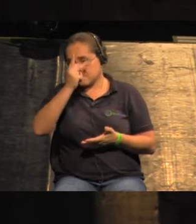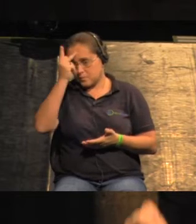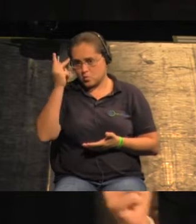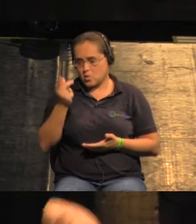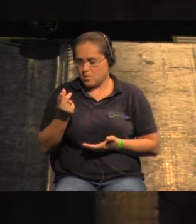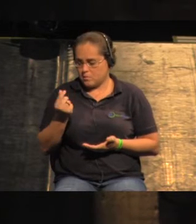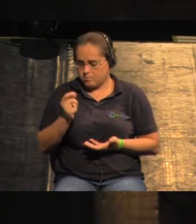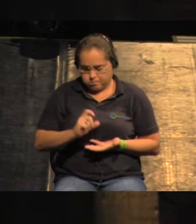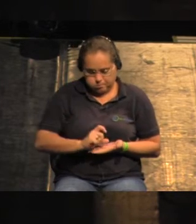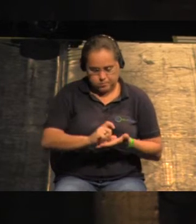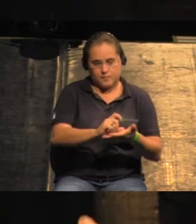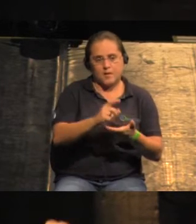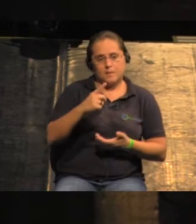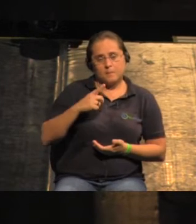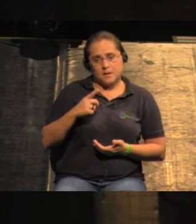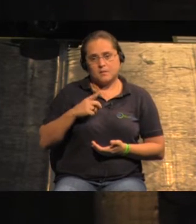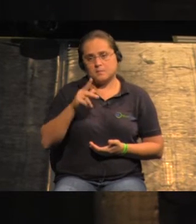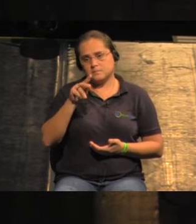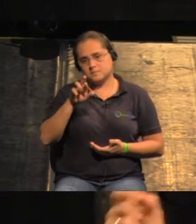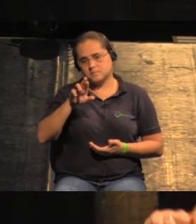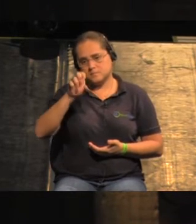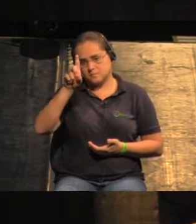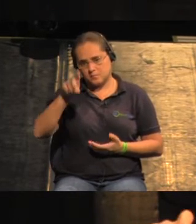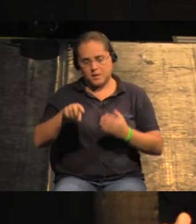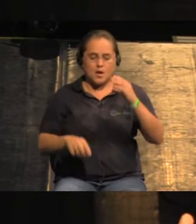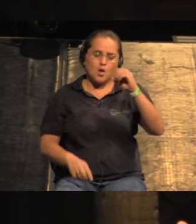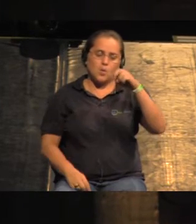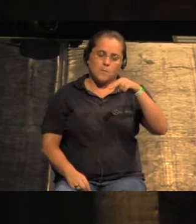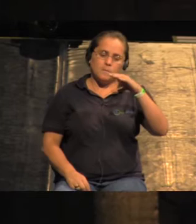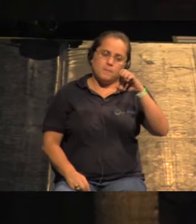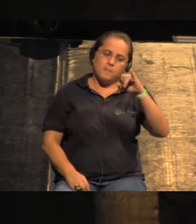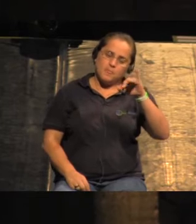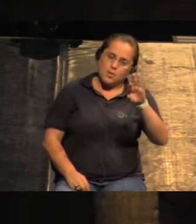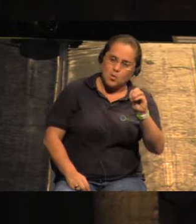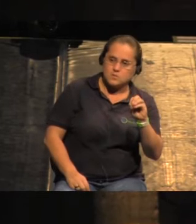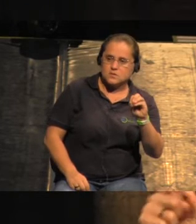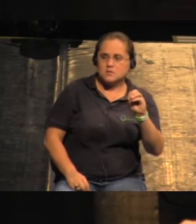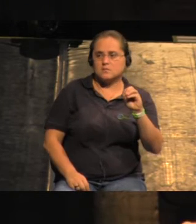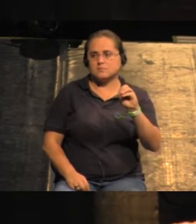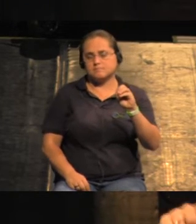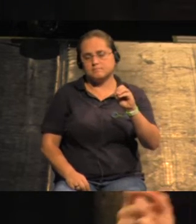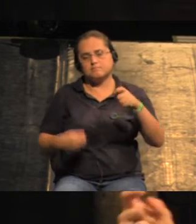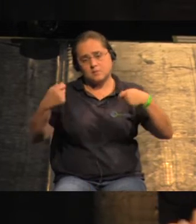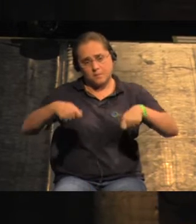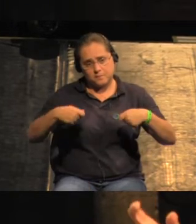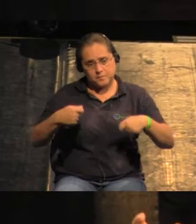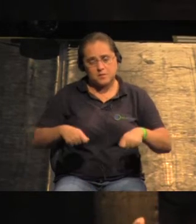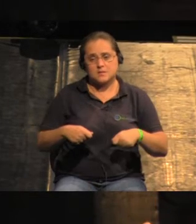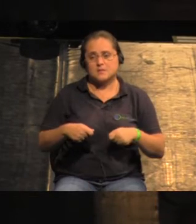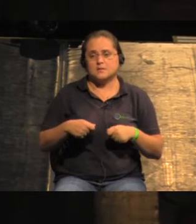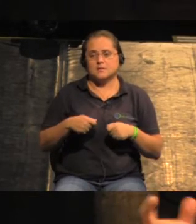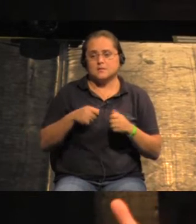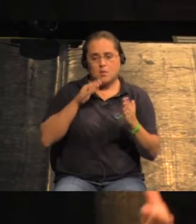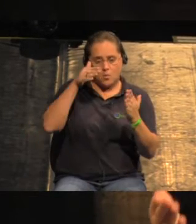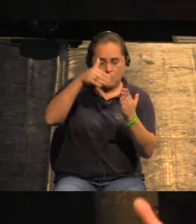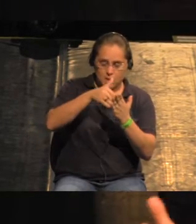para quem efetivamente investe e que tem um preconceito e que tem uma pré-visão de que eventualmente isso aí não vai ser bom.